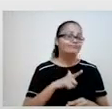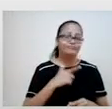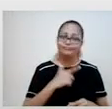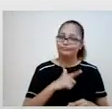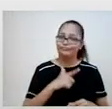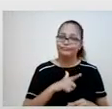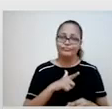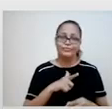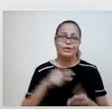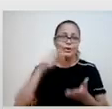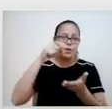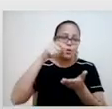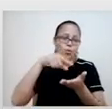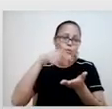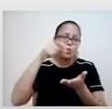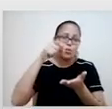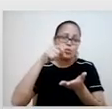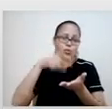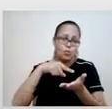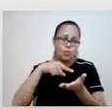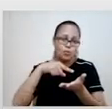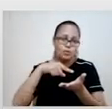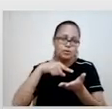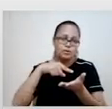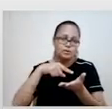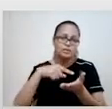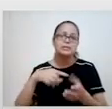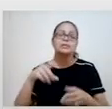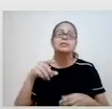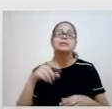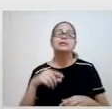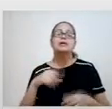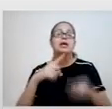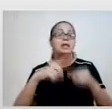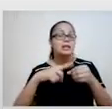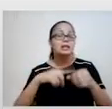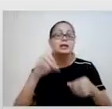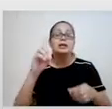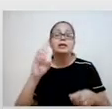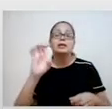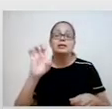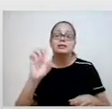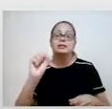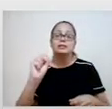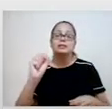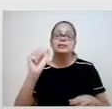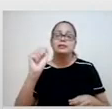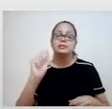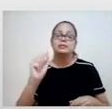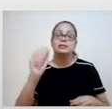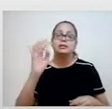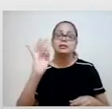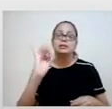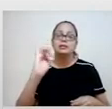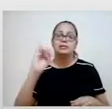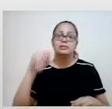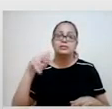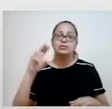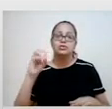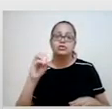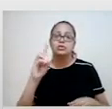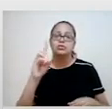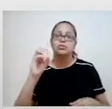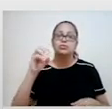ser desprovido de gotas em Desatino do Norte, né? Com exceção, em vez de mas não, né? Tudo era